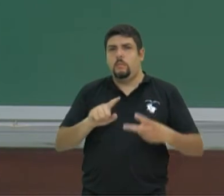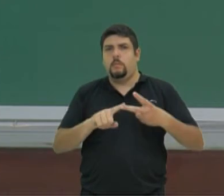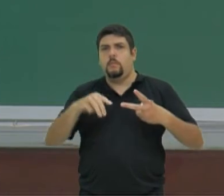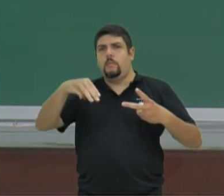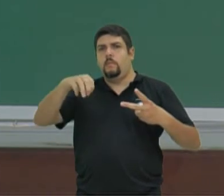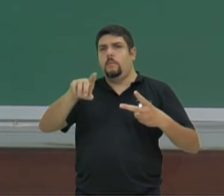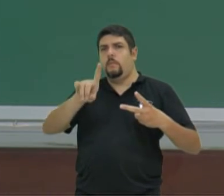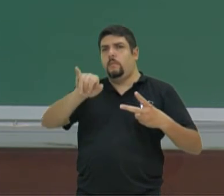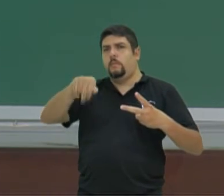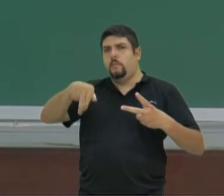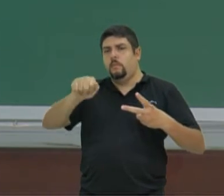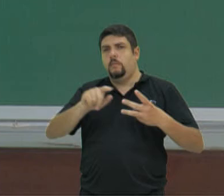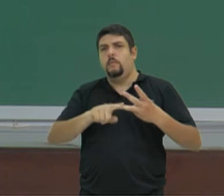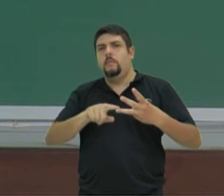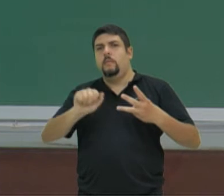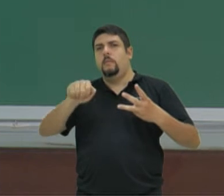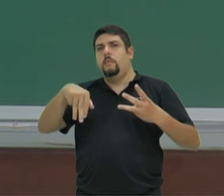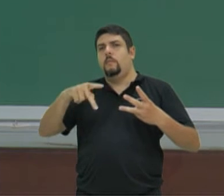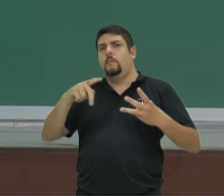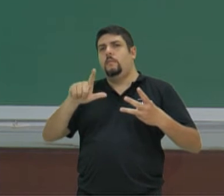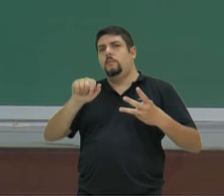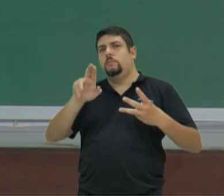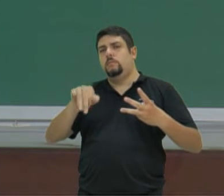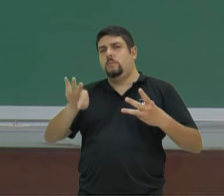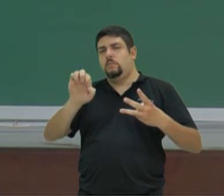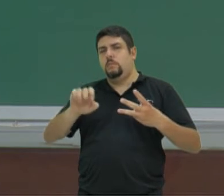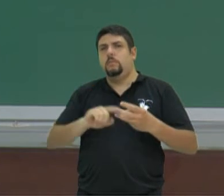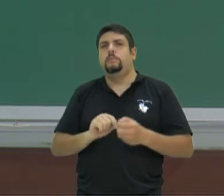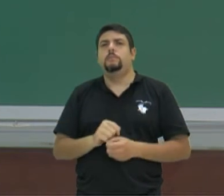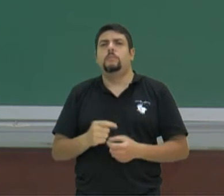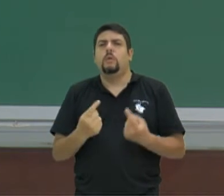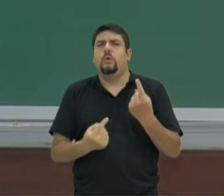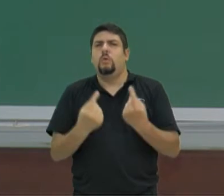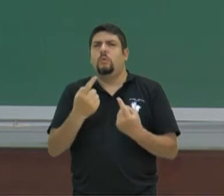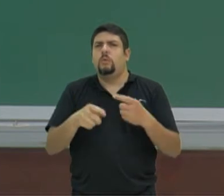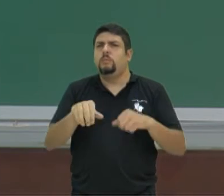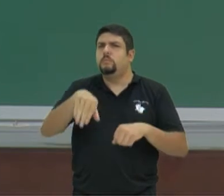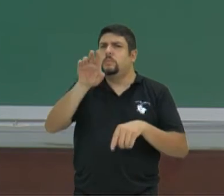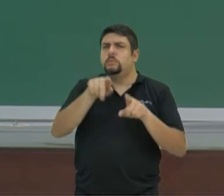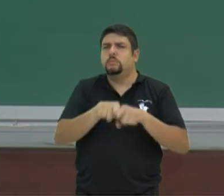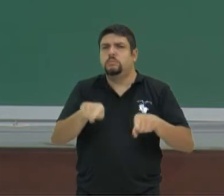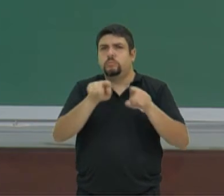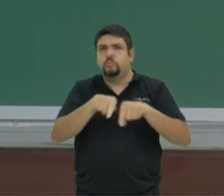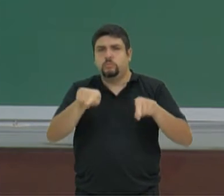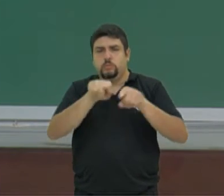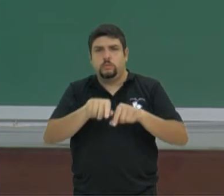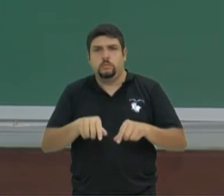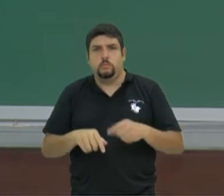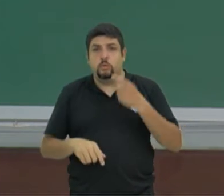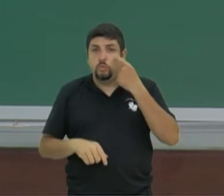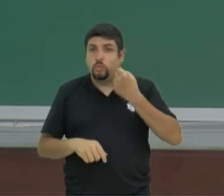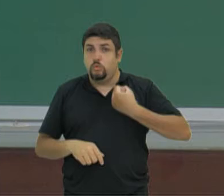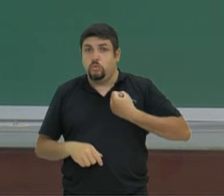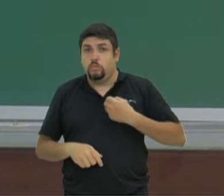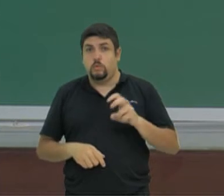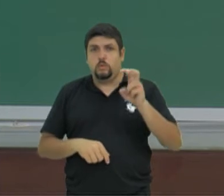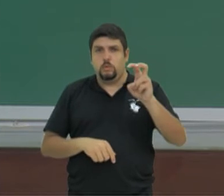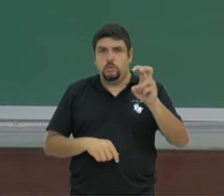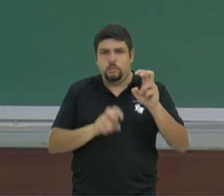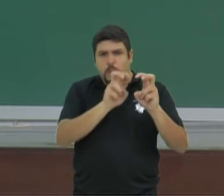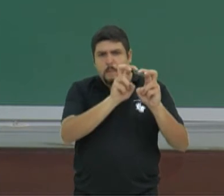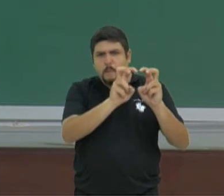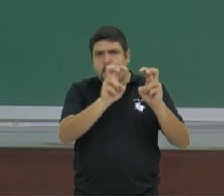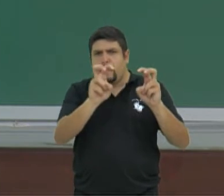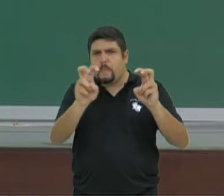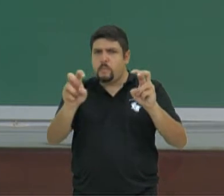Olha só. Quem são os dados que se repetem mais? O 5, que aparece 5 vezes, e o 10,